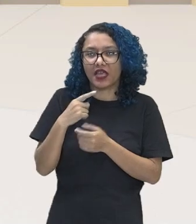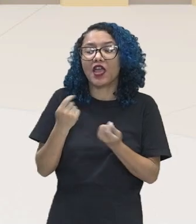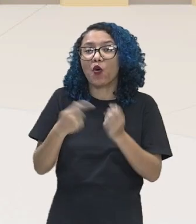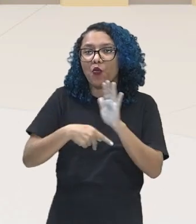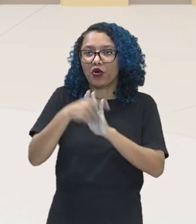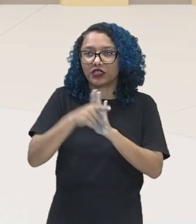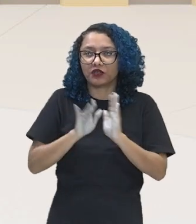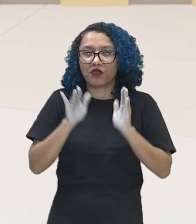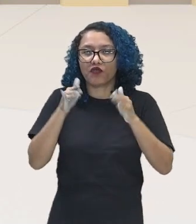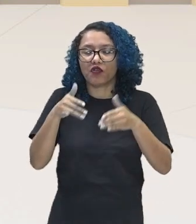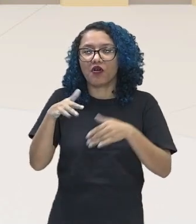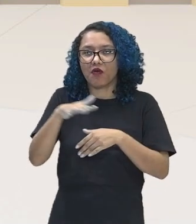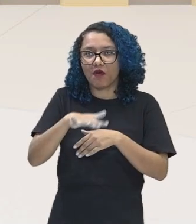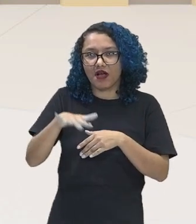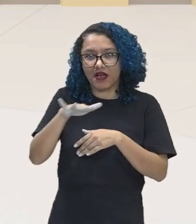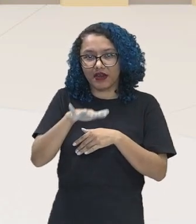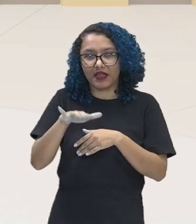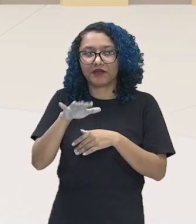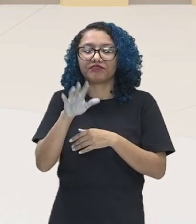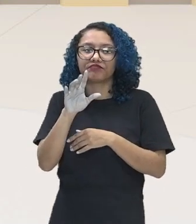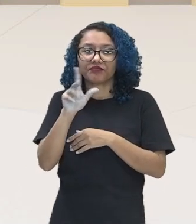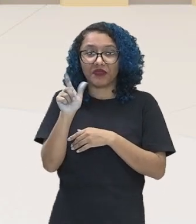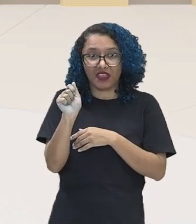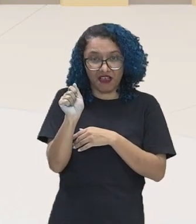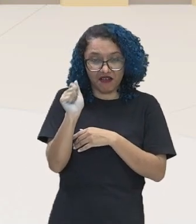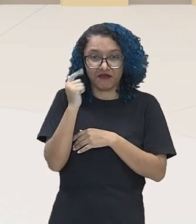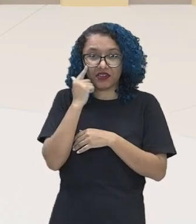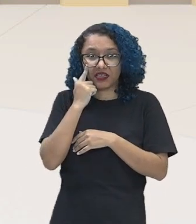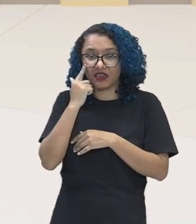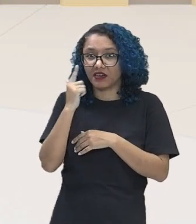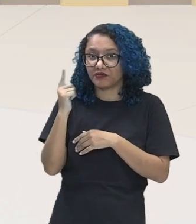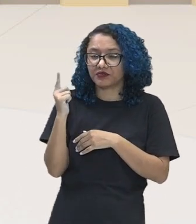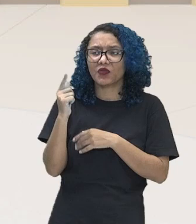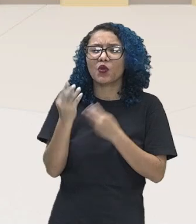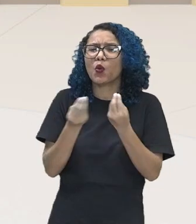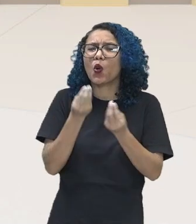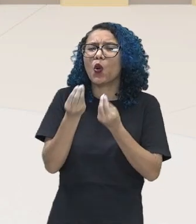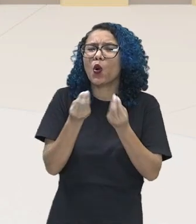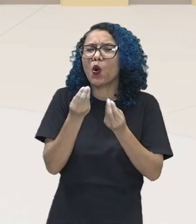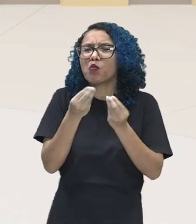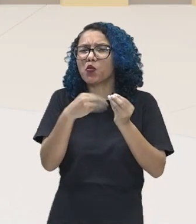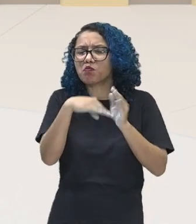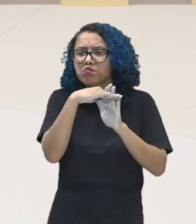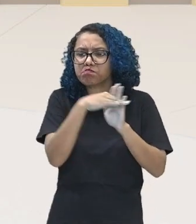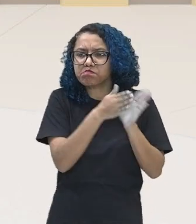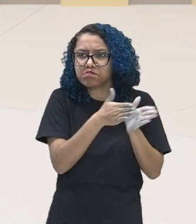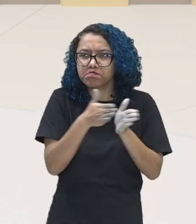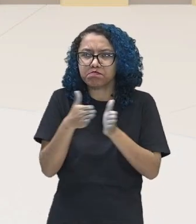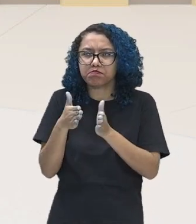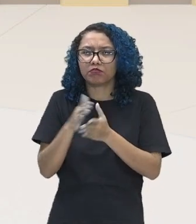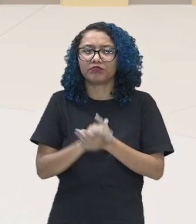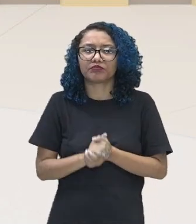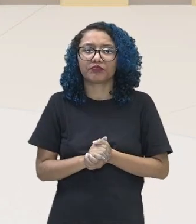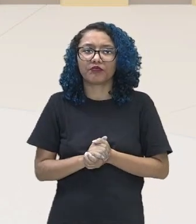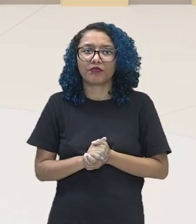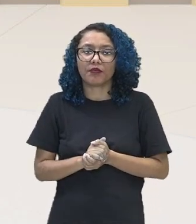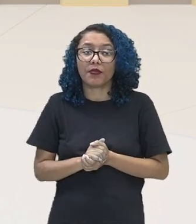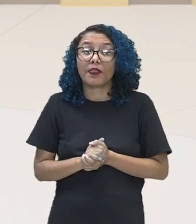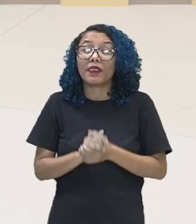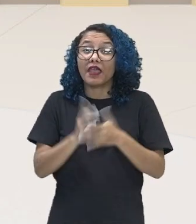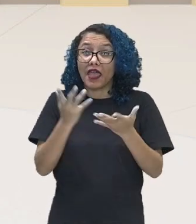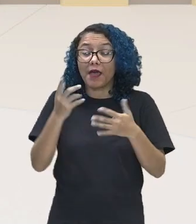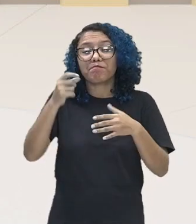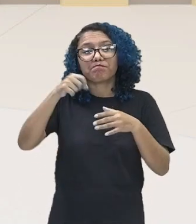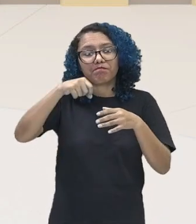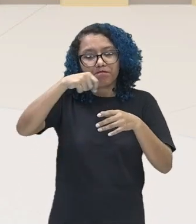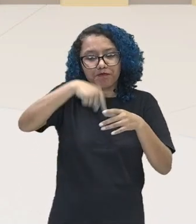pequena imagem para você entender como é que ela funciona. Então, nós temos aqui uma distribuição, um